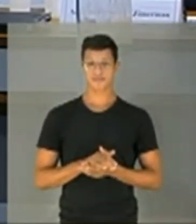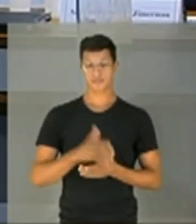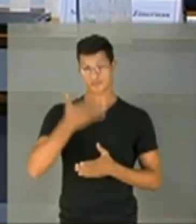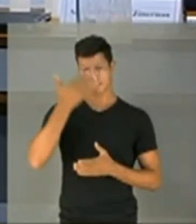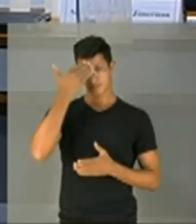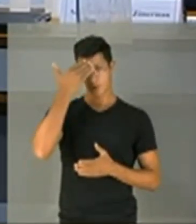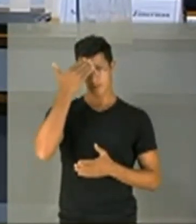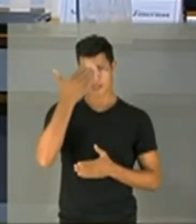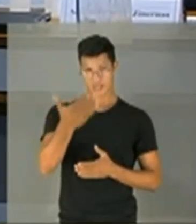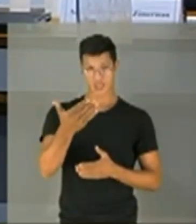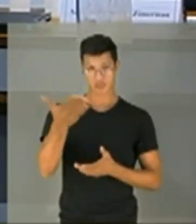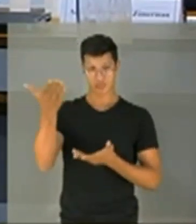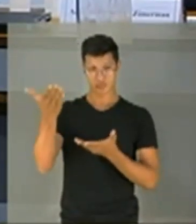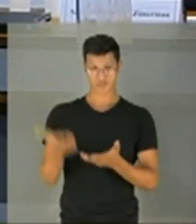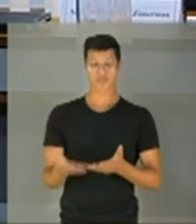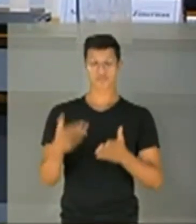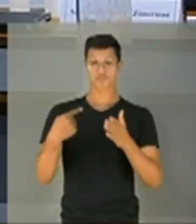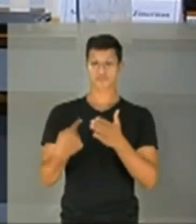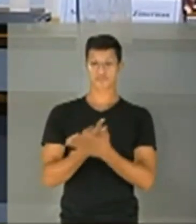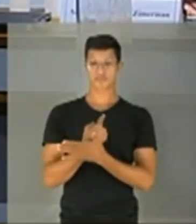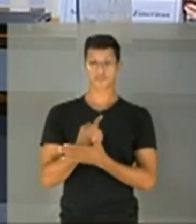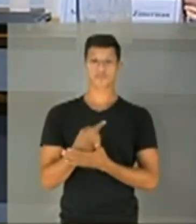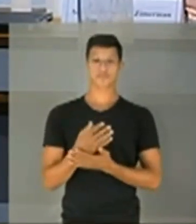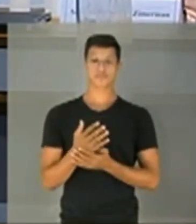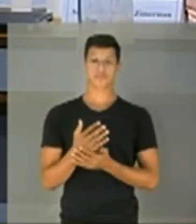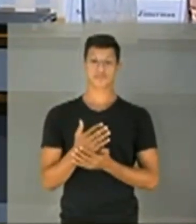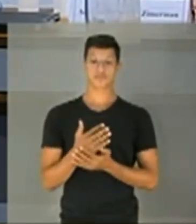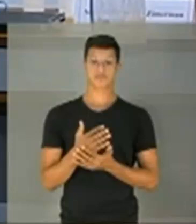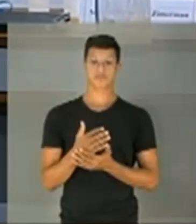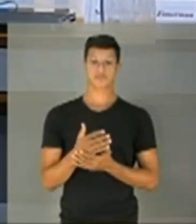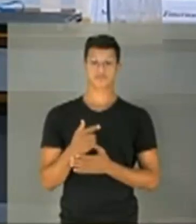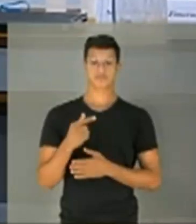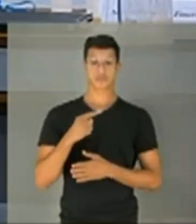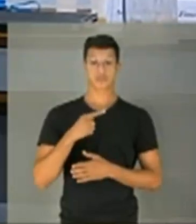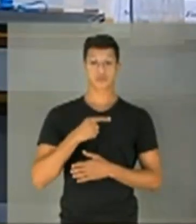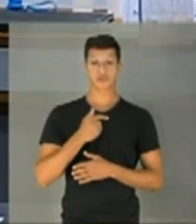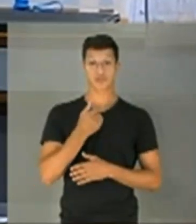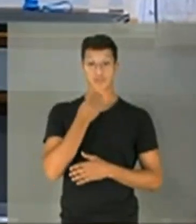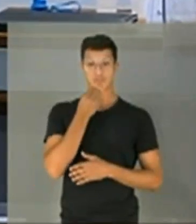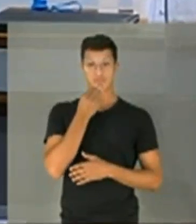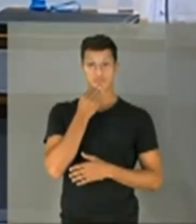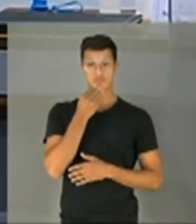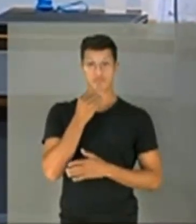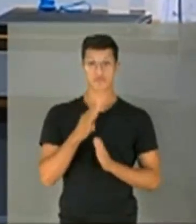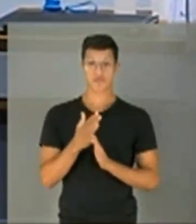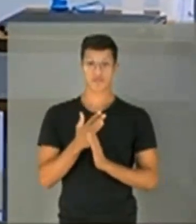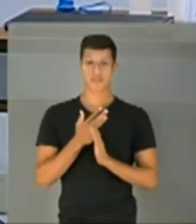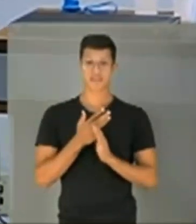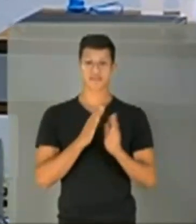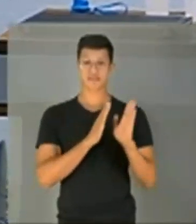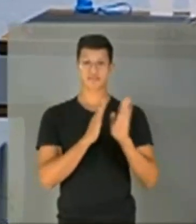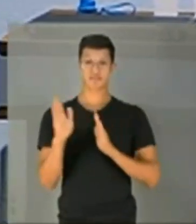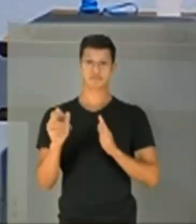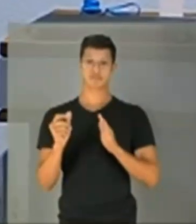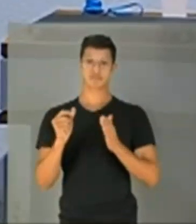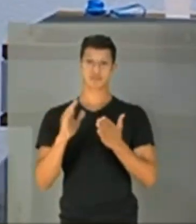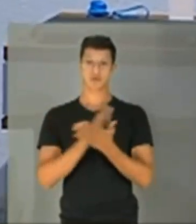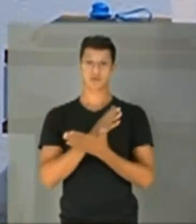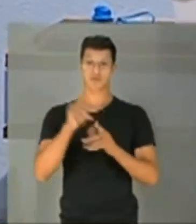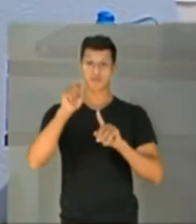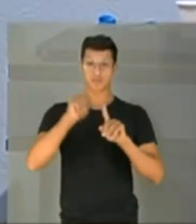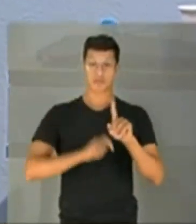Obrigado, Vossa Excelência, pela pergunta. Eu tive a oportunidade de, durante um tempo, alguns